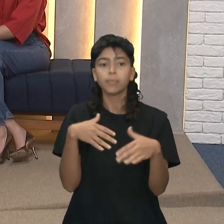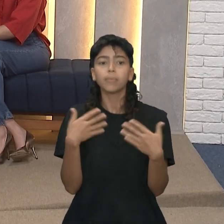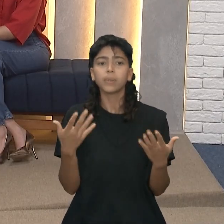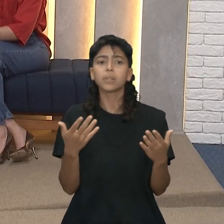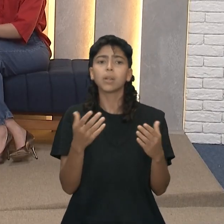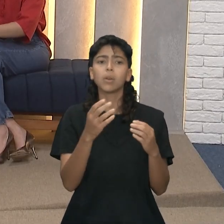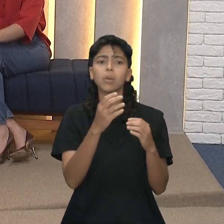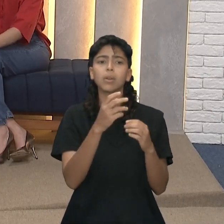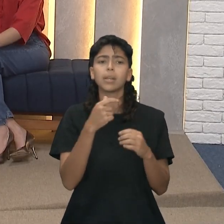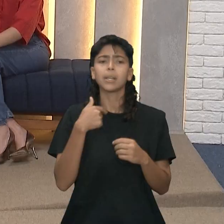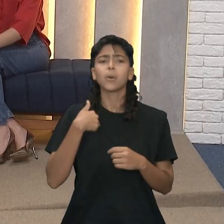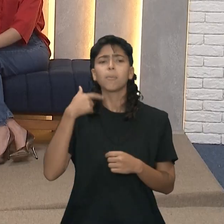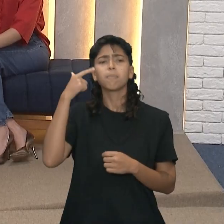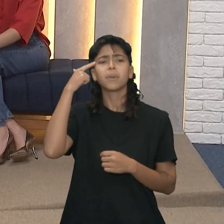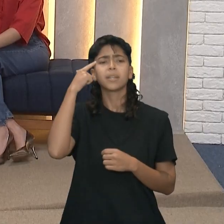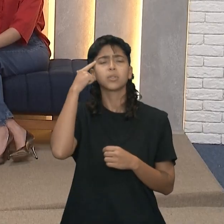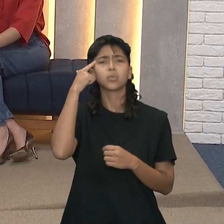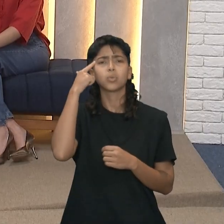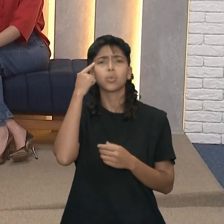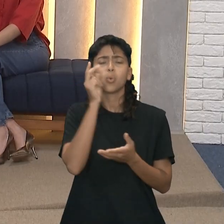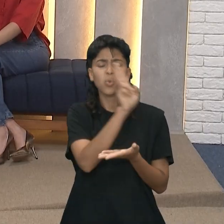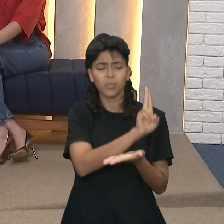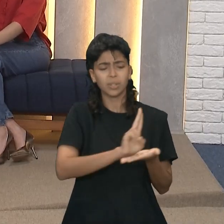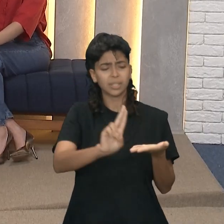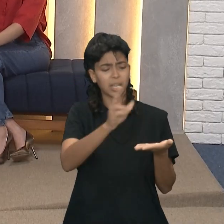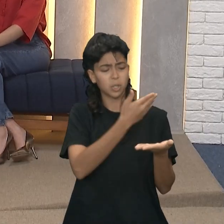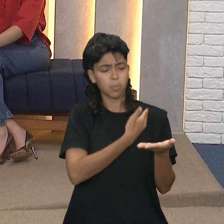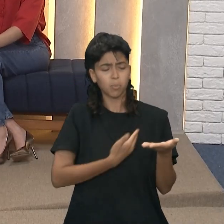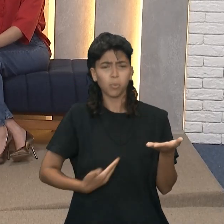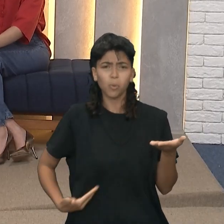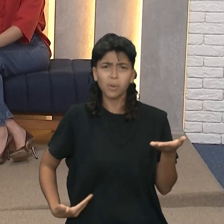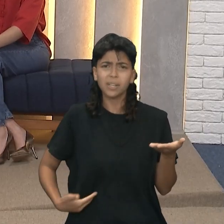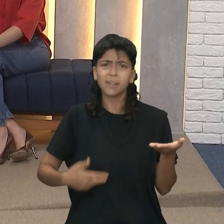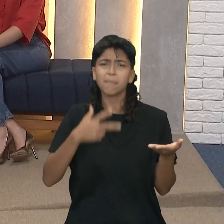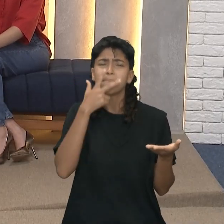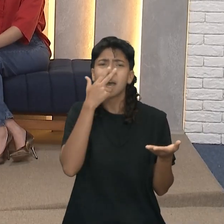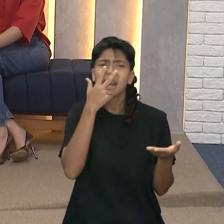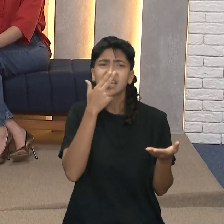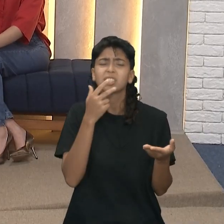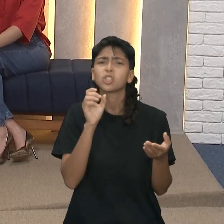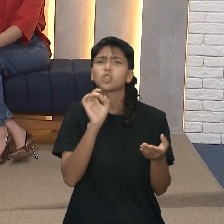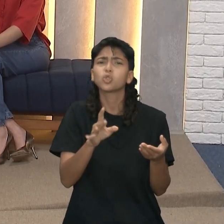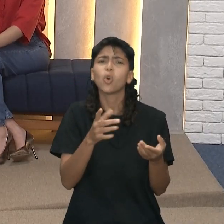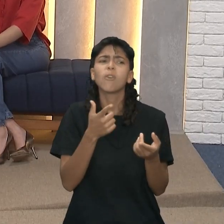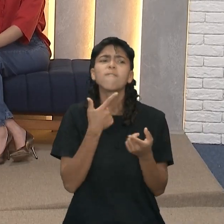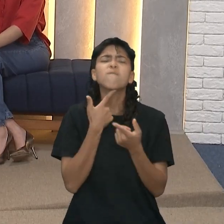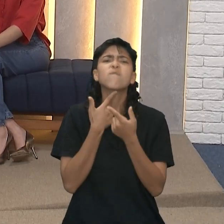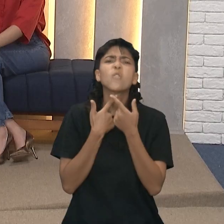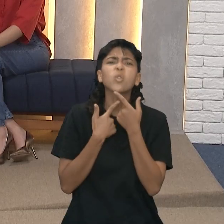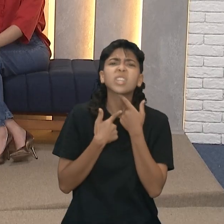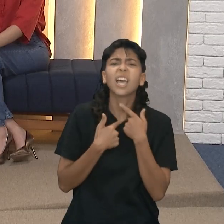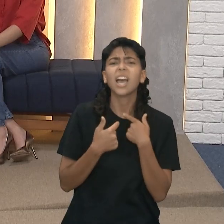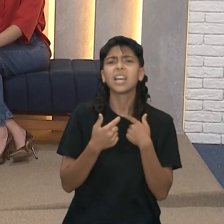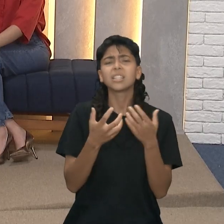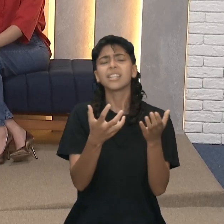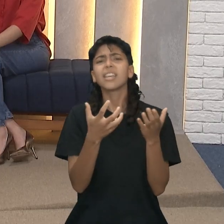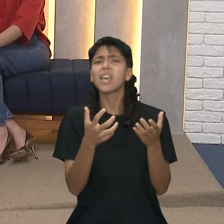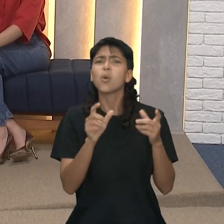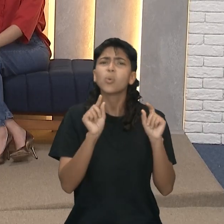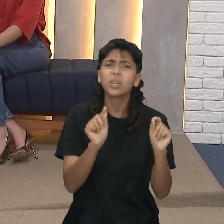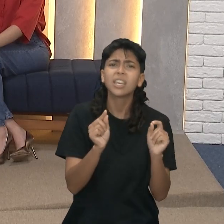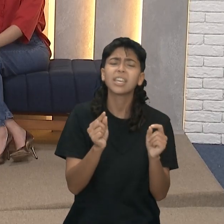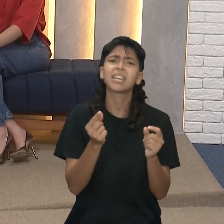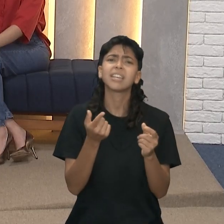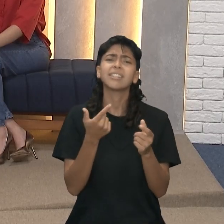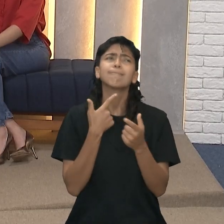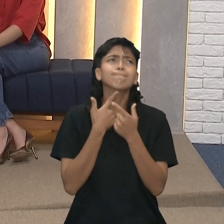de uma utopia, né, que nós desejávamos, inclusive desde o movimento estudantil, o meu próprio envolvimento no sindicato, né?